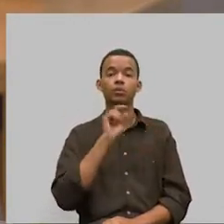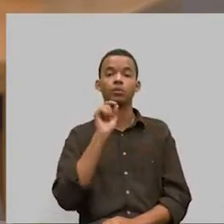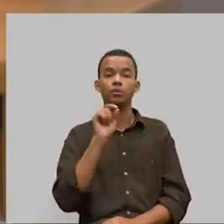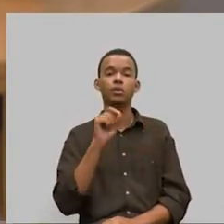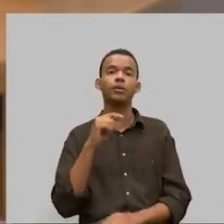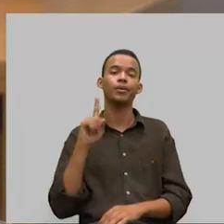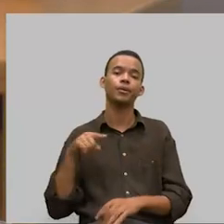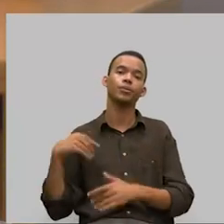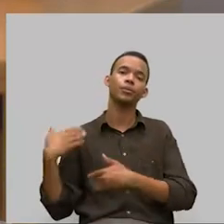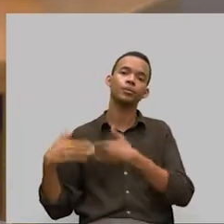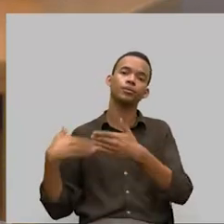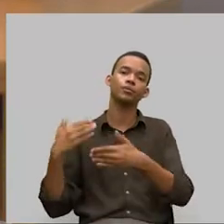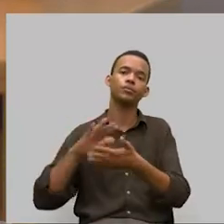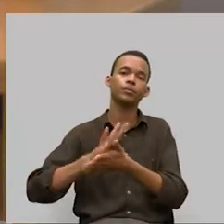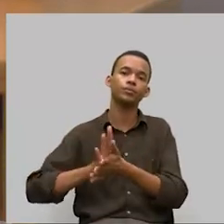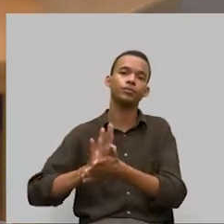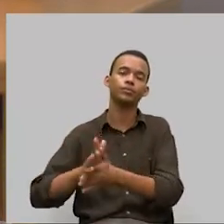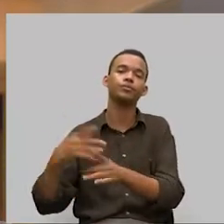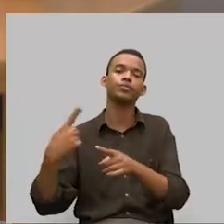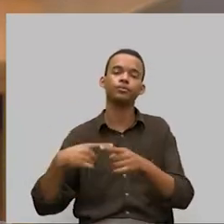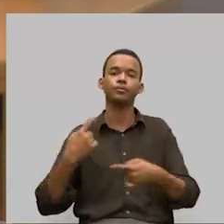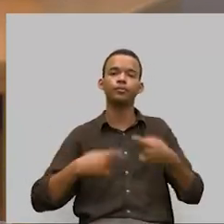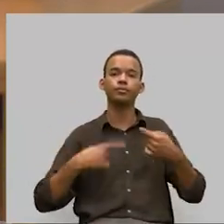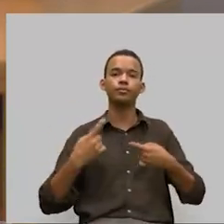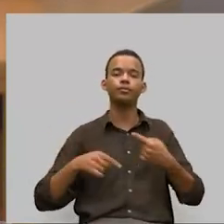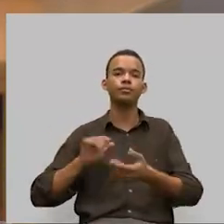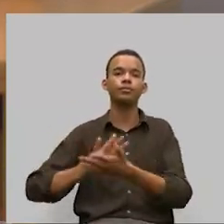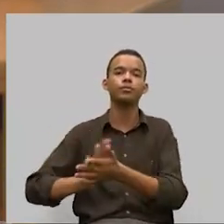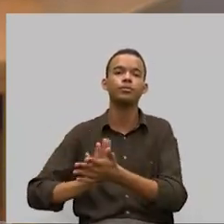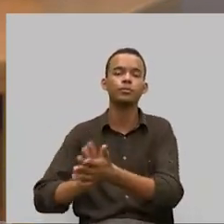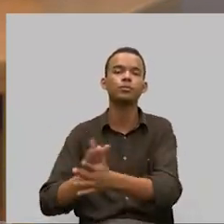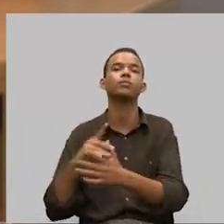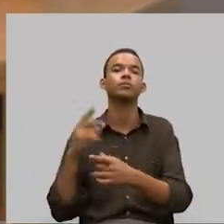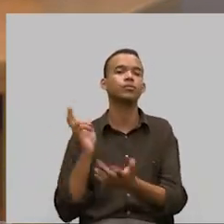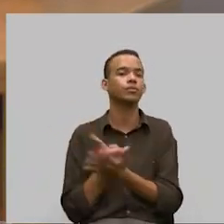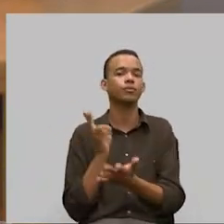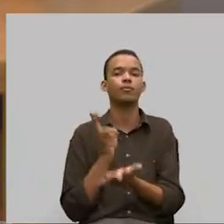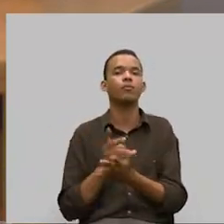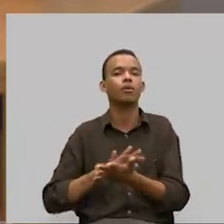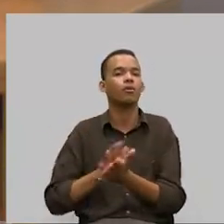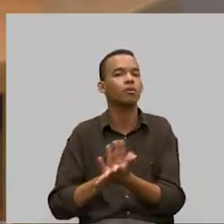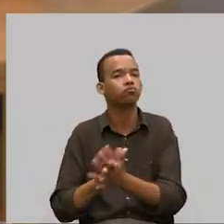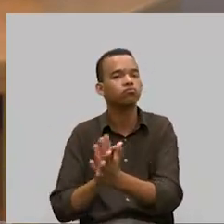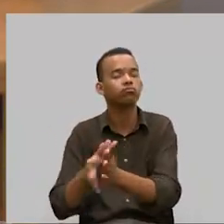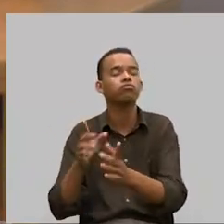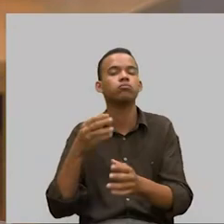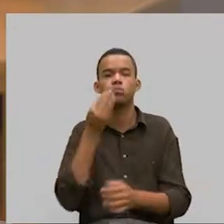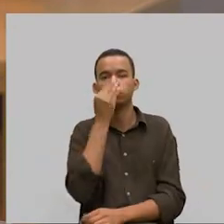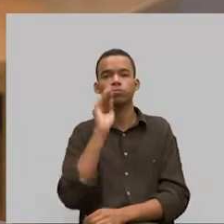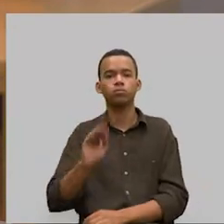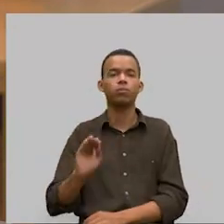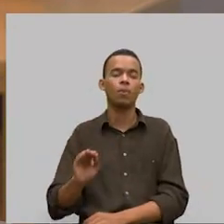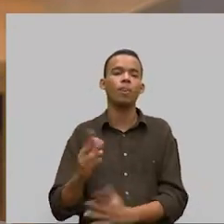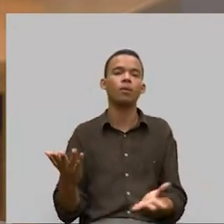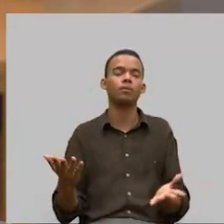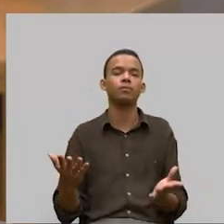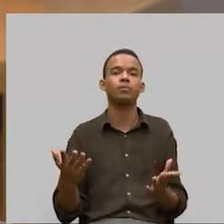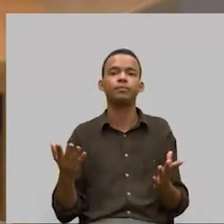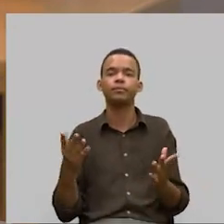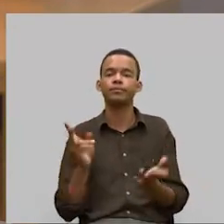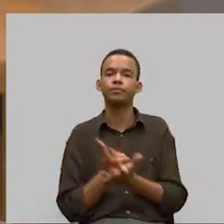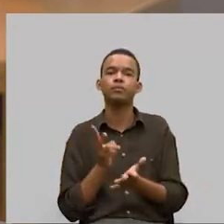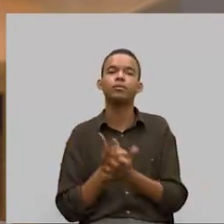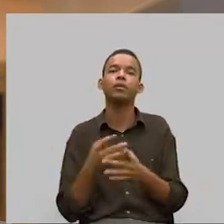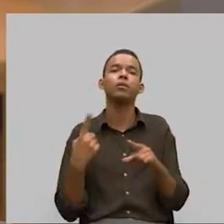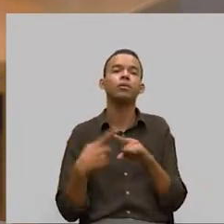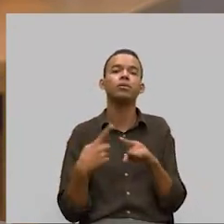eh dos puris da agricultura e que continua sendo feito da mesma forma né o que eu gostaria de saber é o